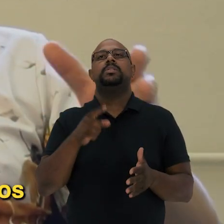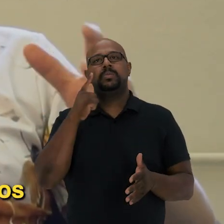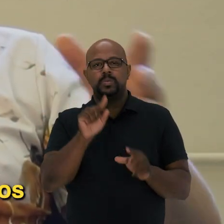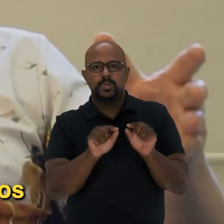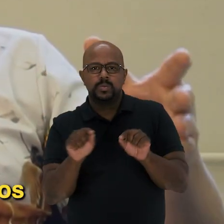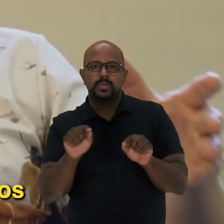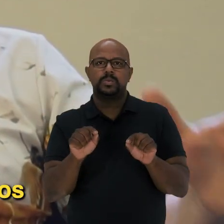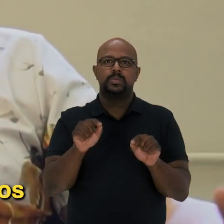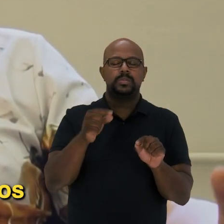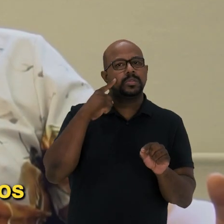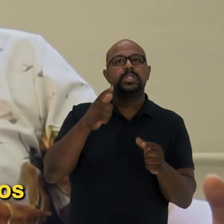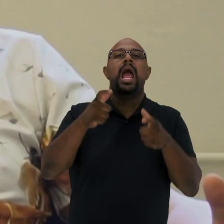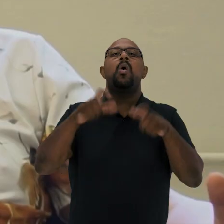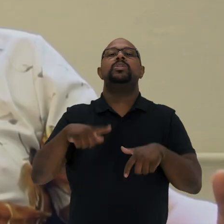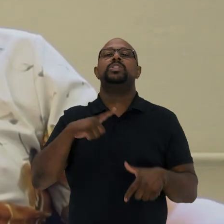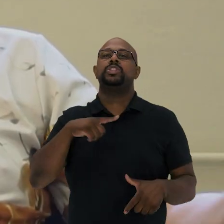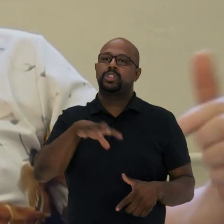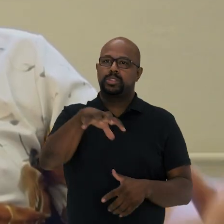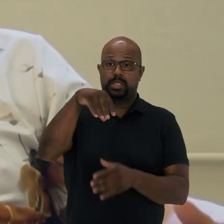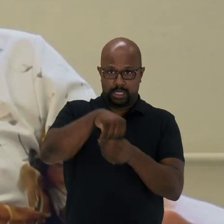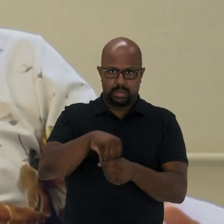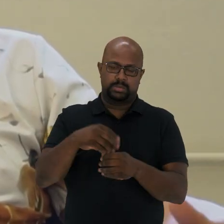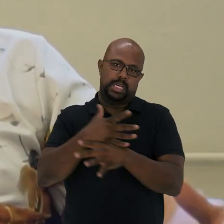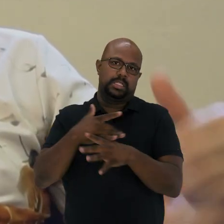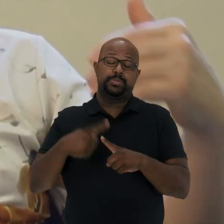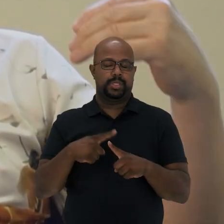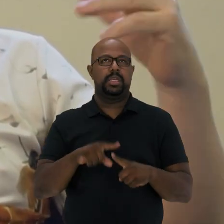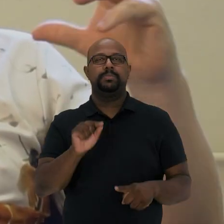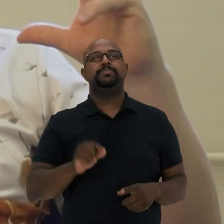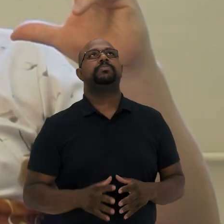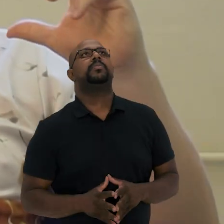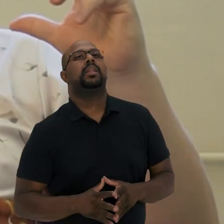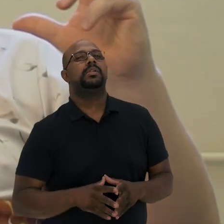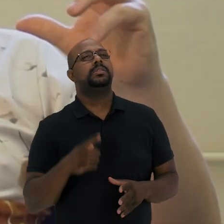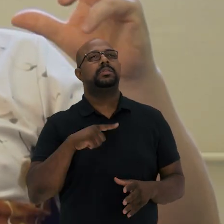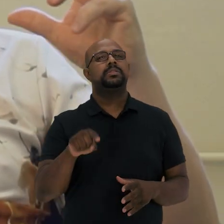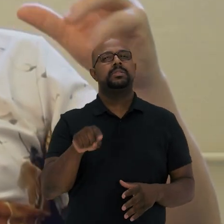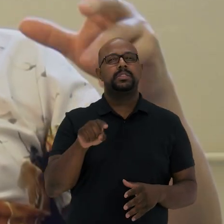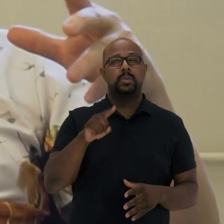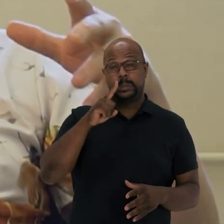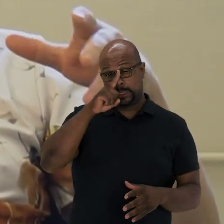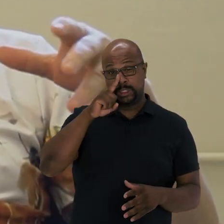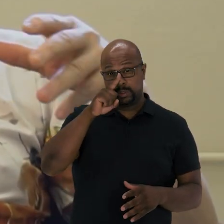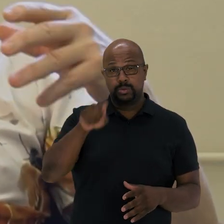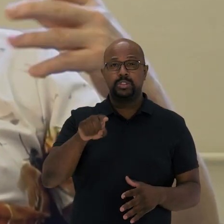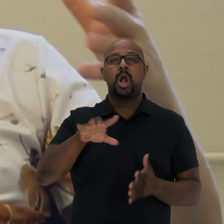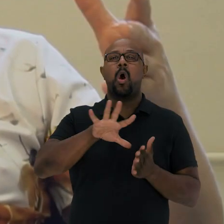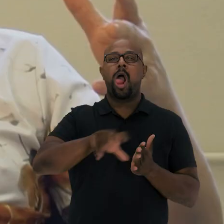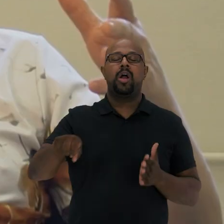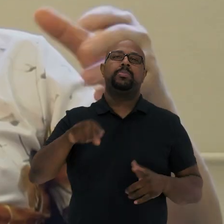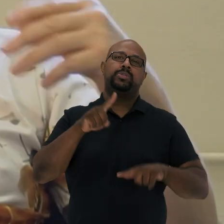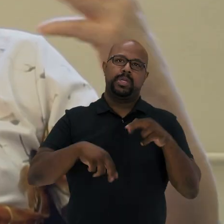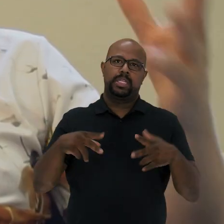de fazer escala 1 para 100 levantamentos de onde tinha os sítios dentro da cidade, porque o que acontecia? Havia um risco iminente de